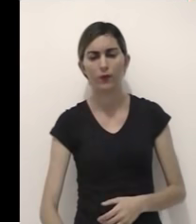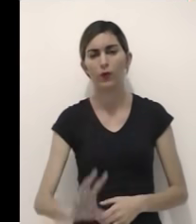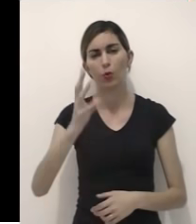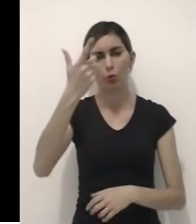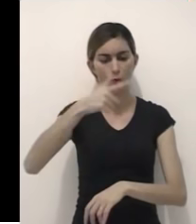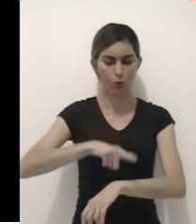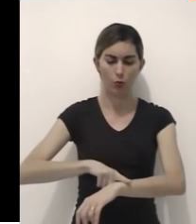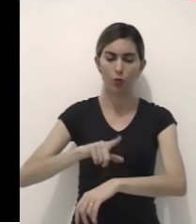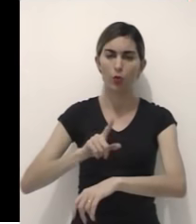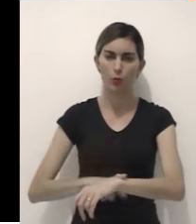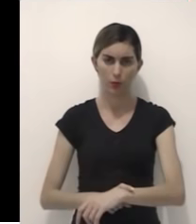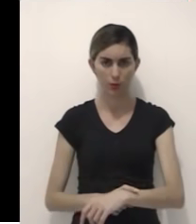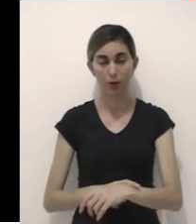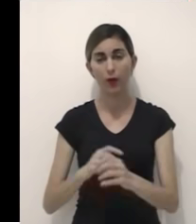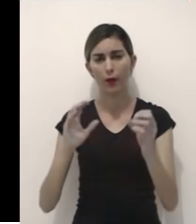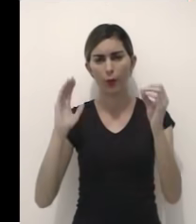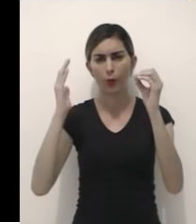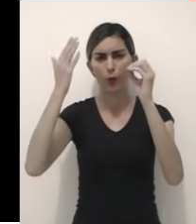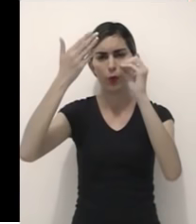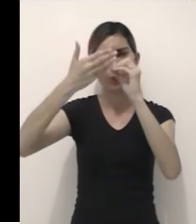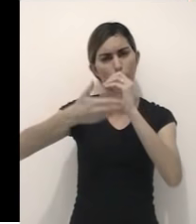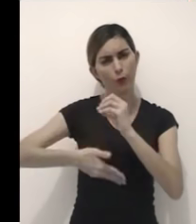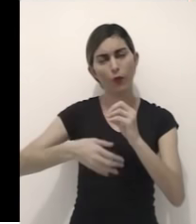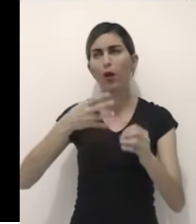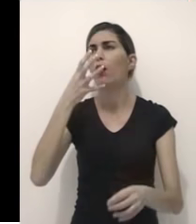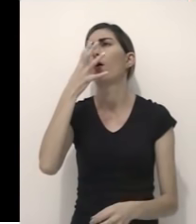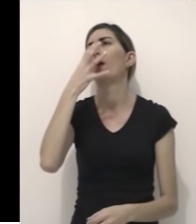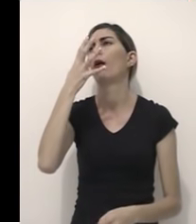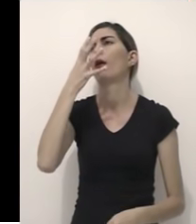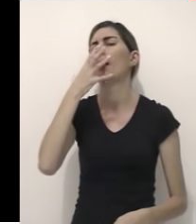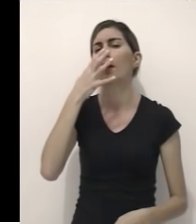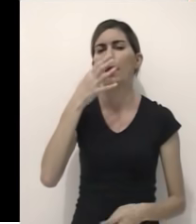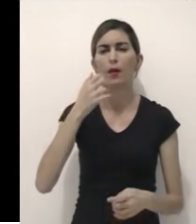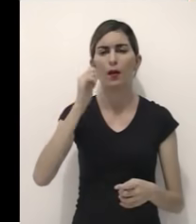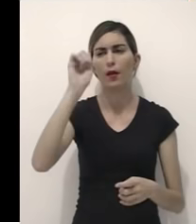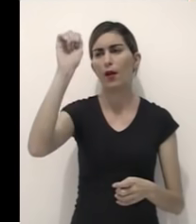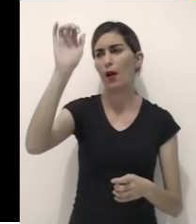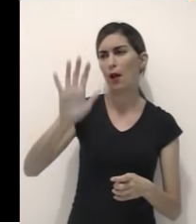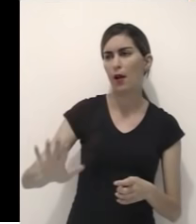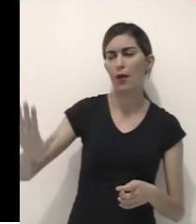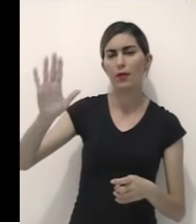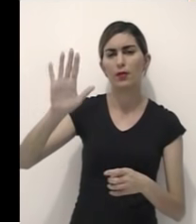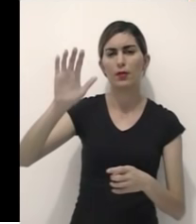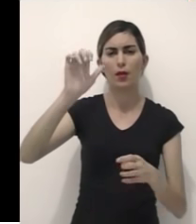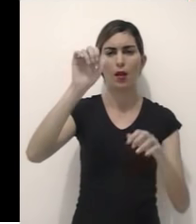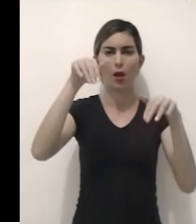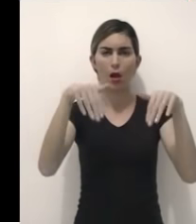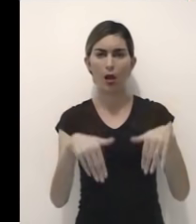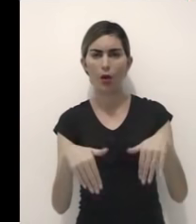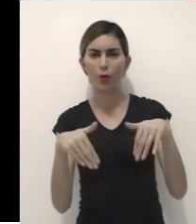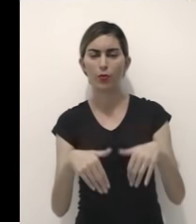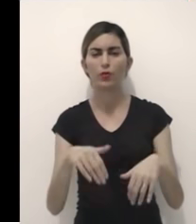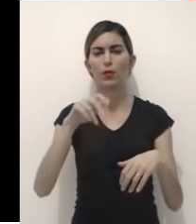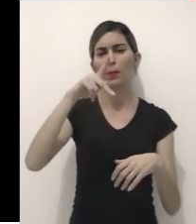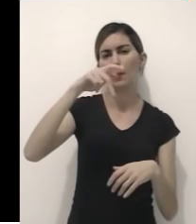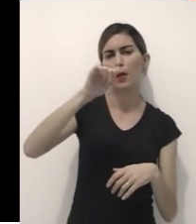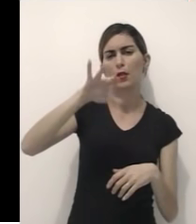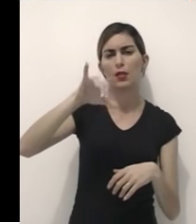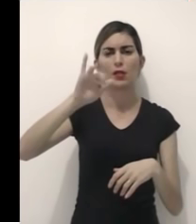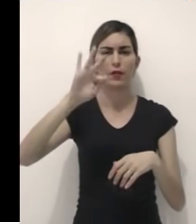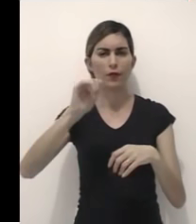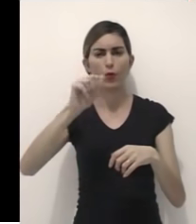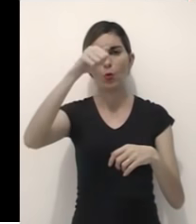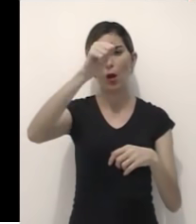ele vai acontecer e o horário. E esse eclipse ele vai poder ser observado da Ásia, da Austrália, do